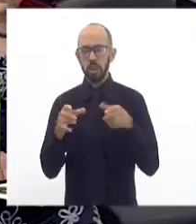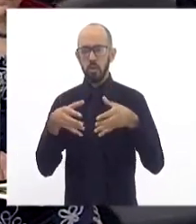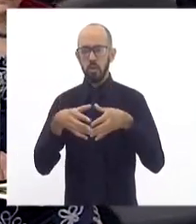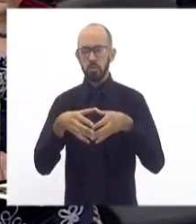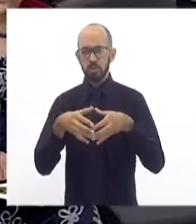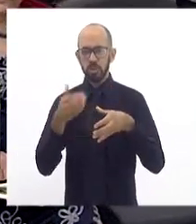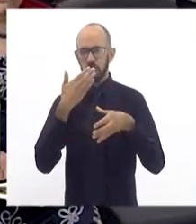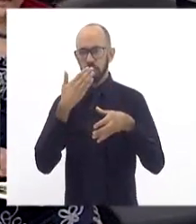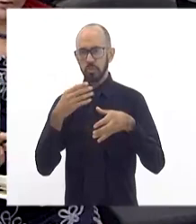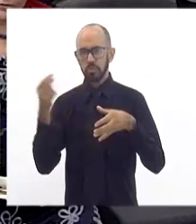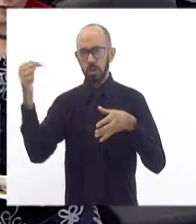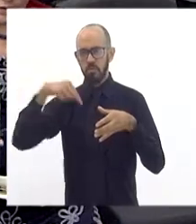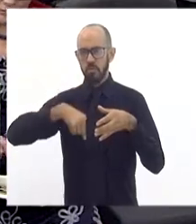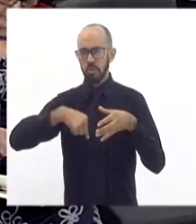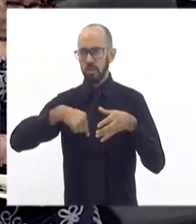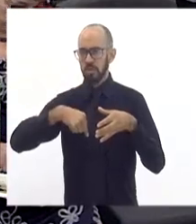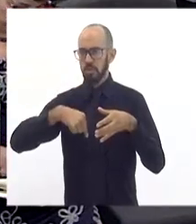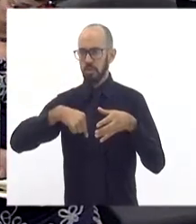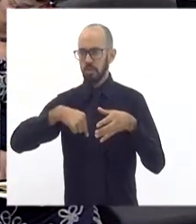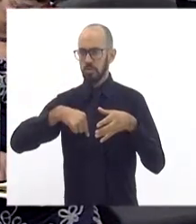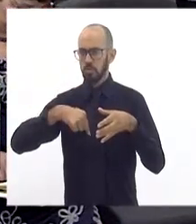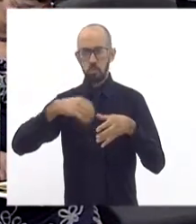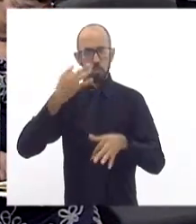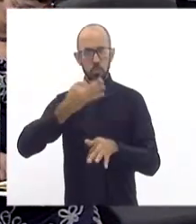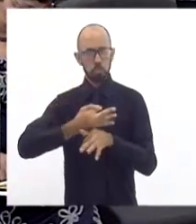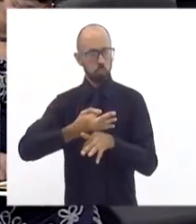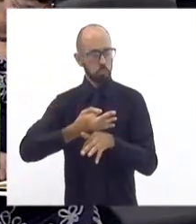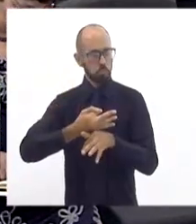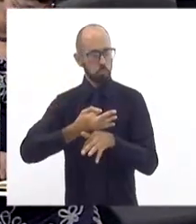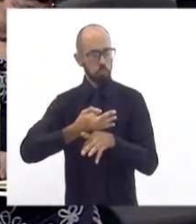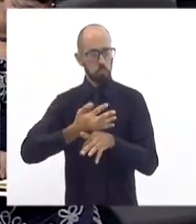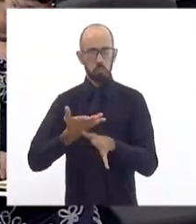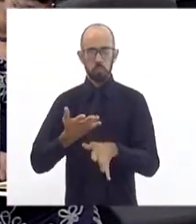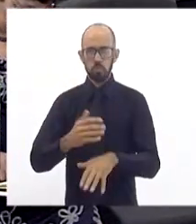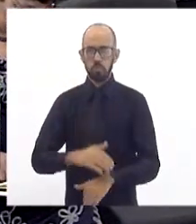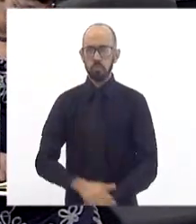pedindo para fazer parte não vem